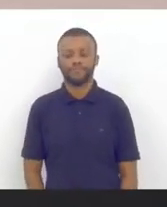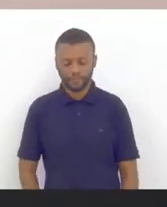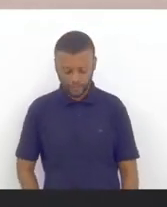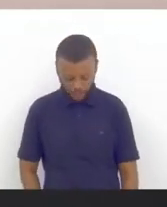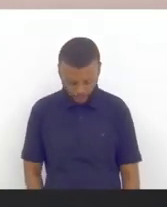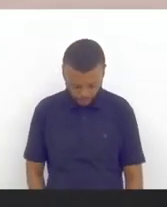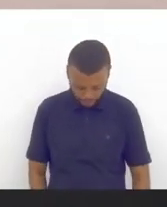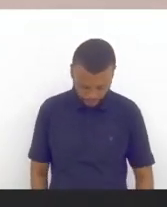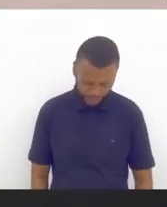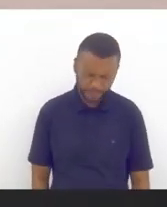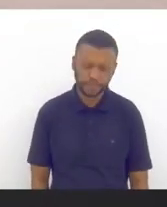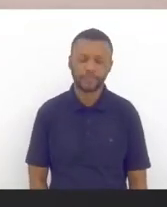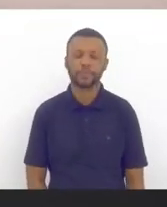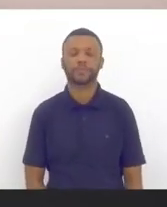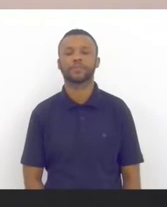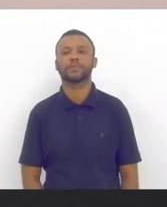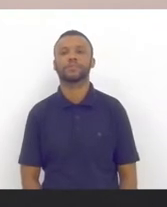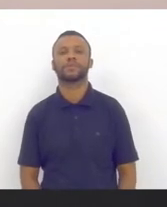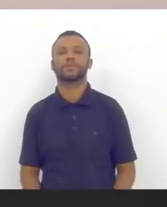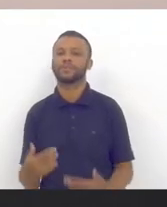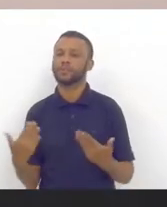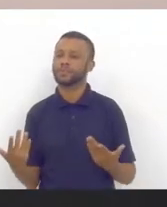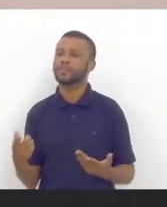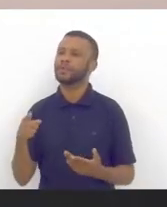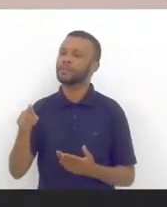Inclusive, senhora Janaína,